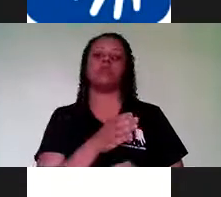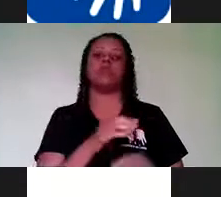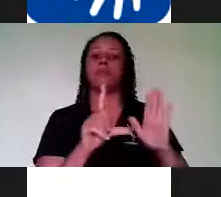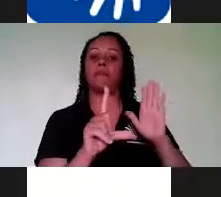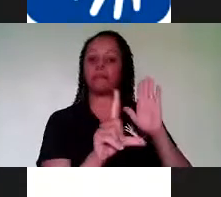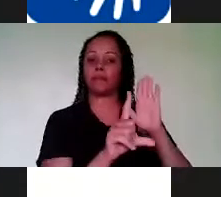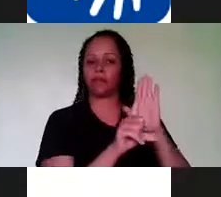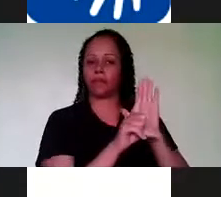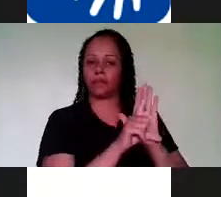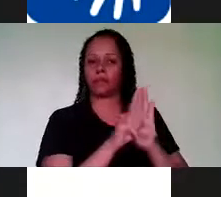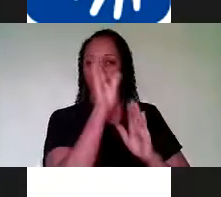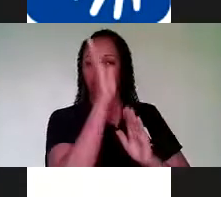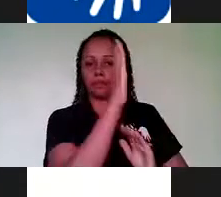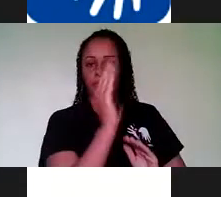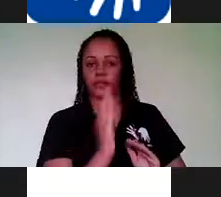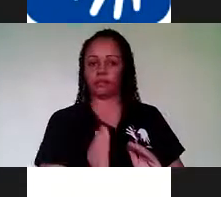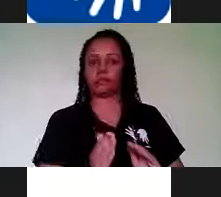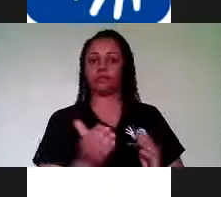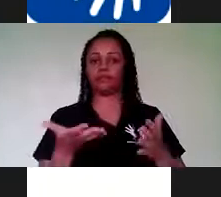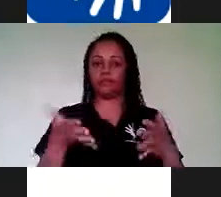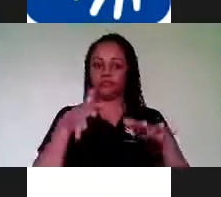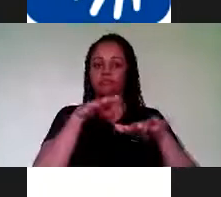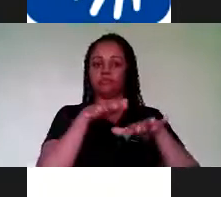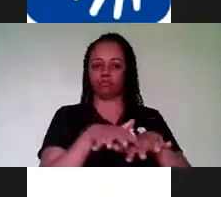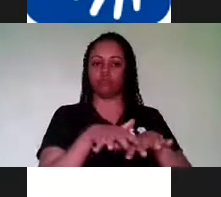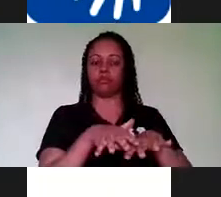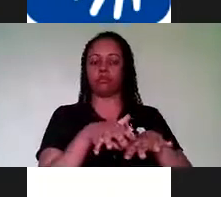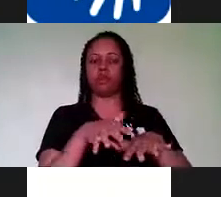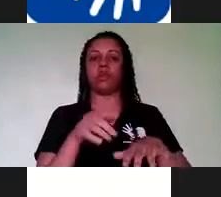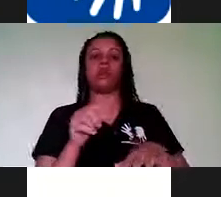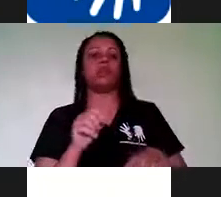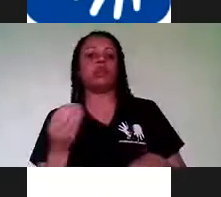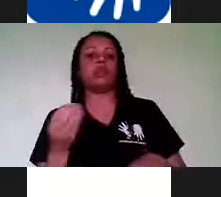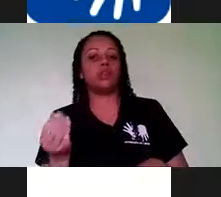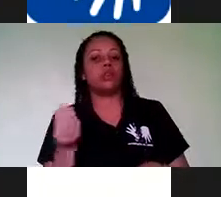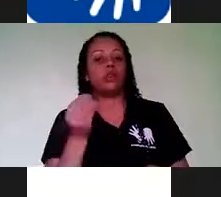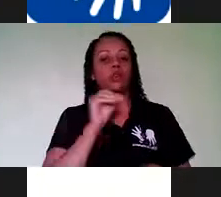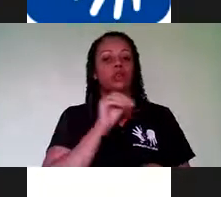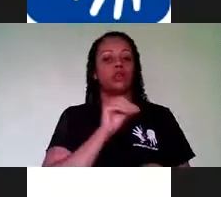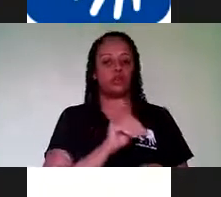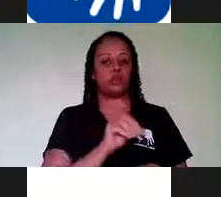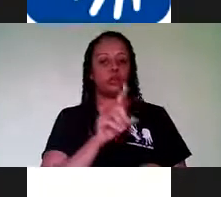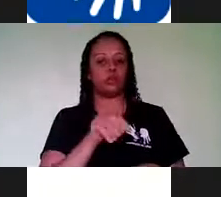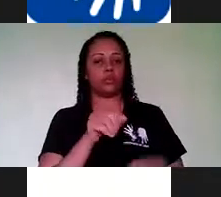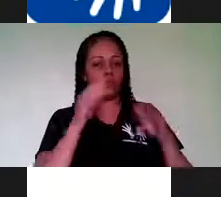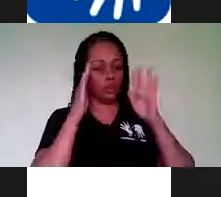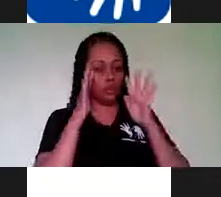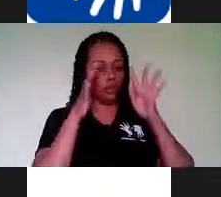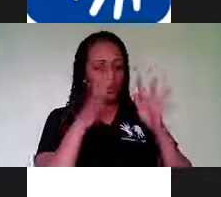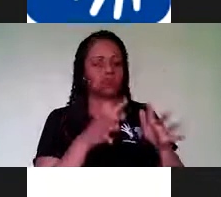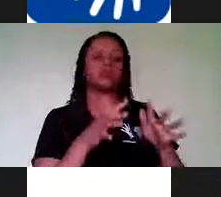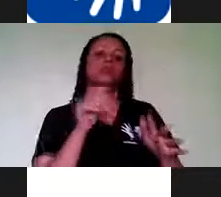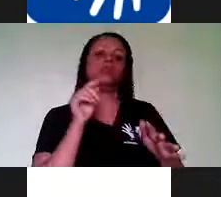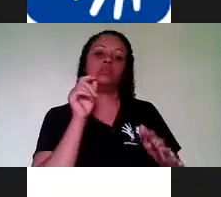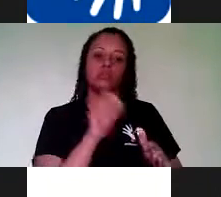de Inclusão, que coloca, né, a necessidade desta visão biopsicossocial na avaliação da deficiência, a gente defende que